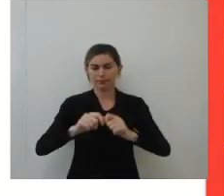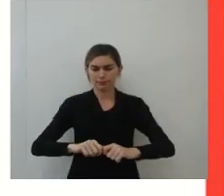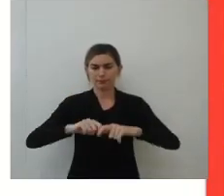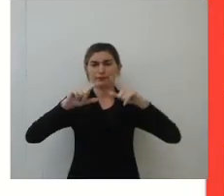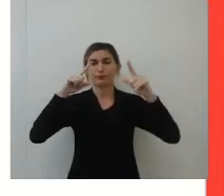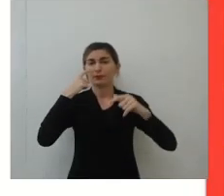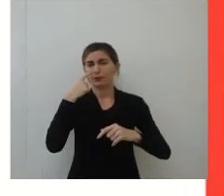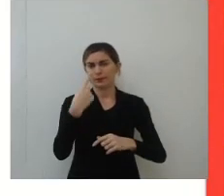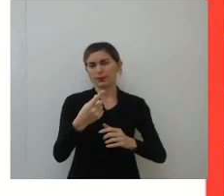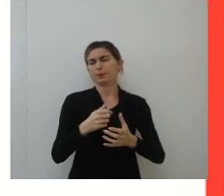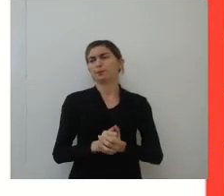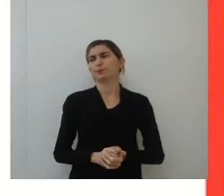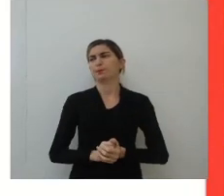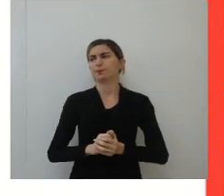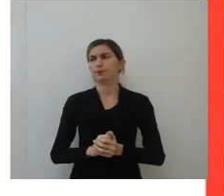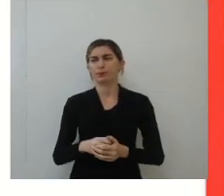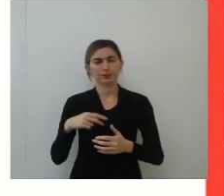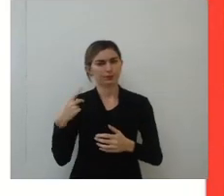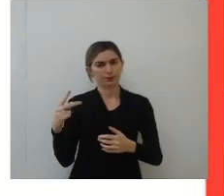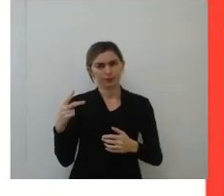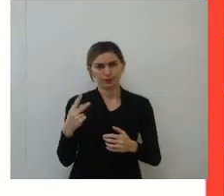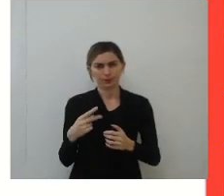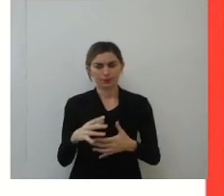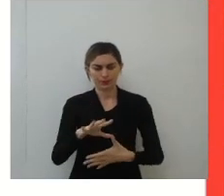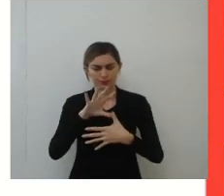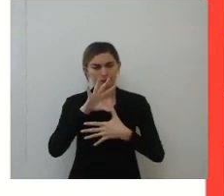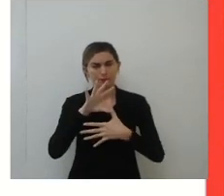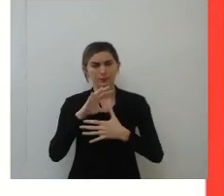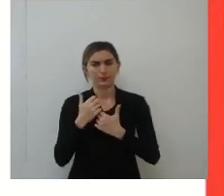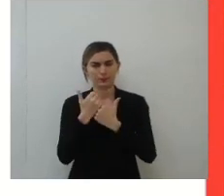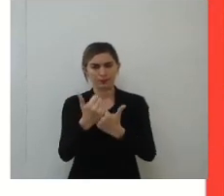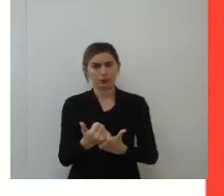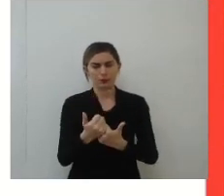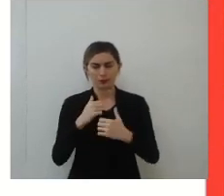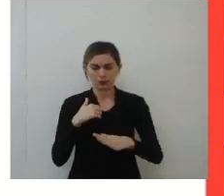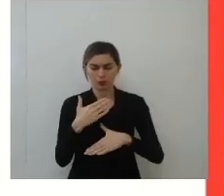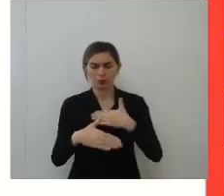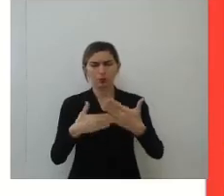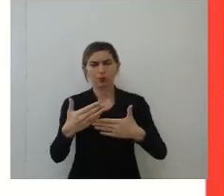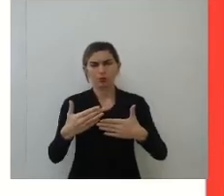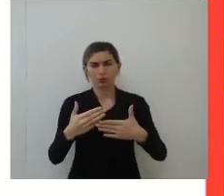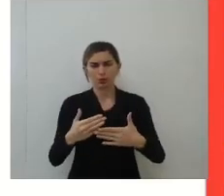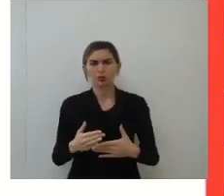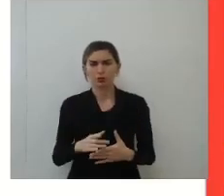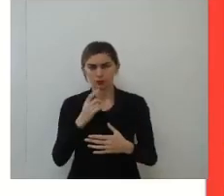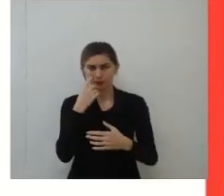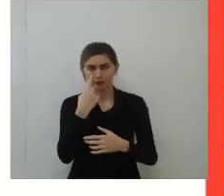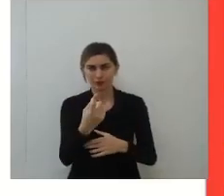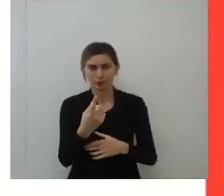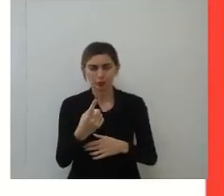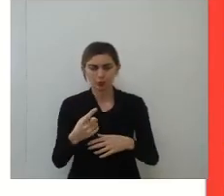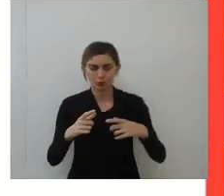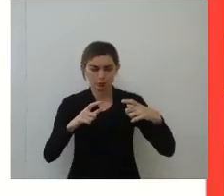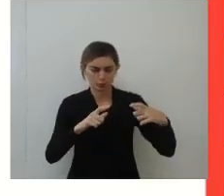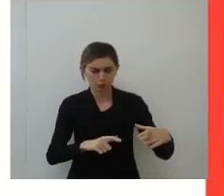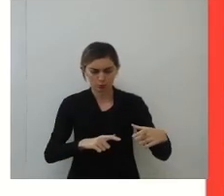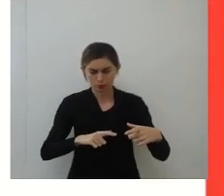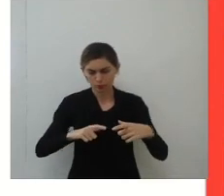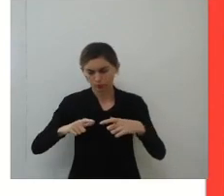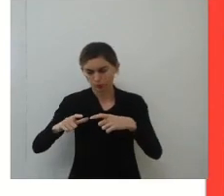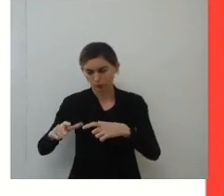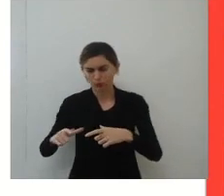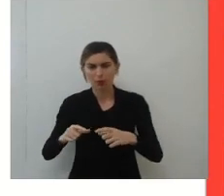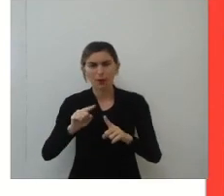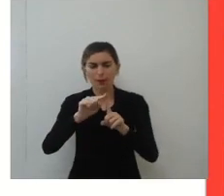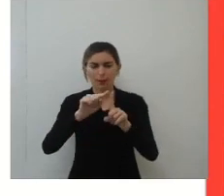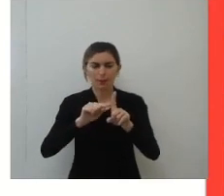casa. Esse mapa ele representa um processo de conurbação. Você está vendo o pontinho vermelho aí, que é o